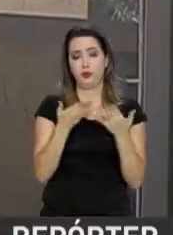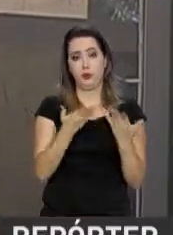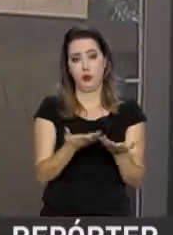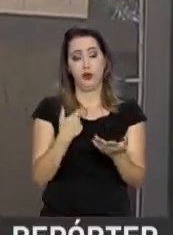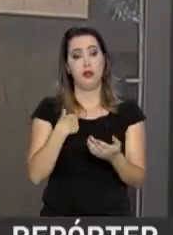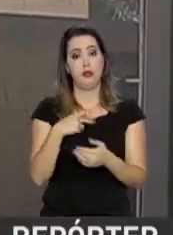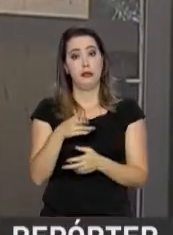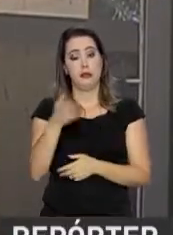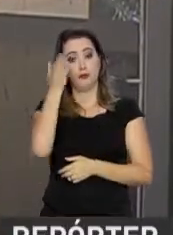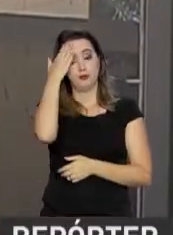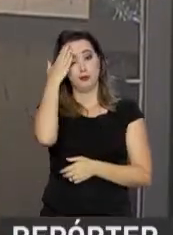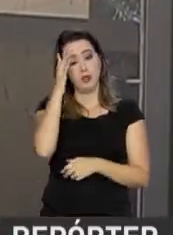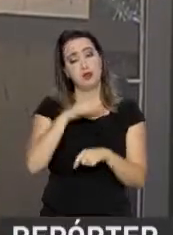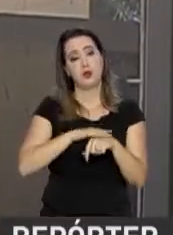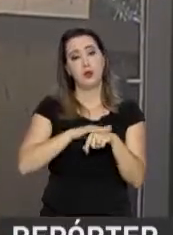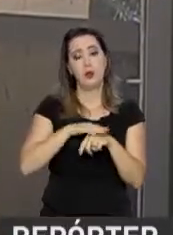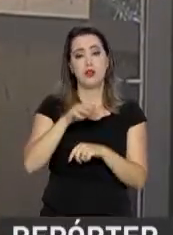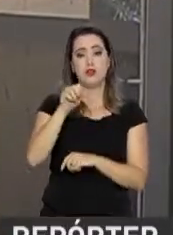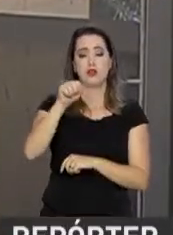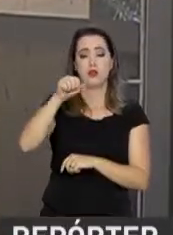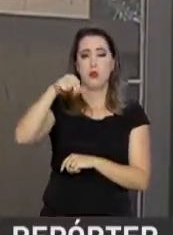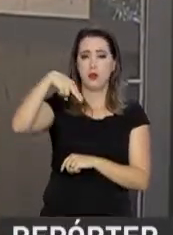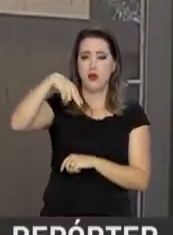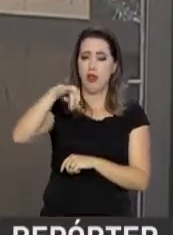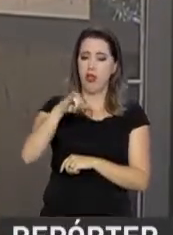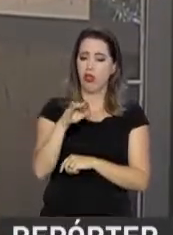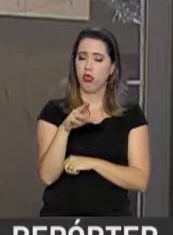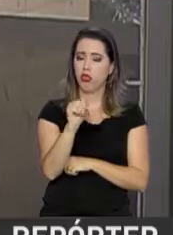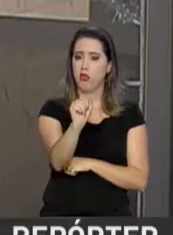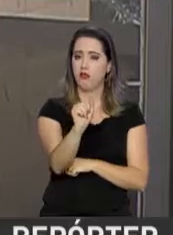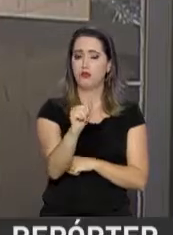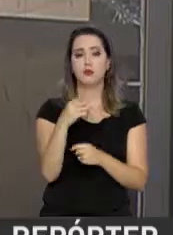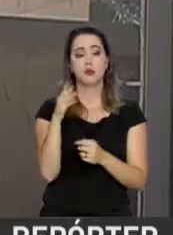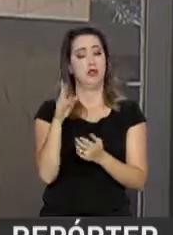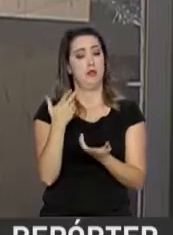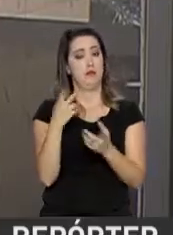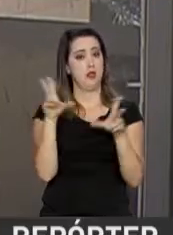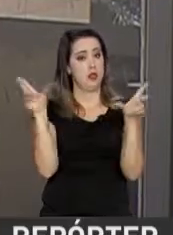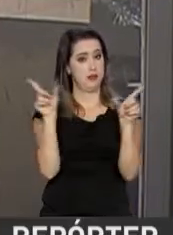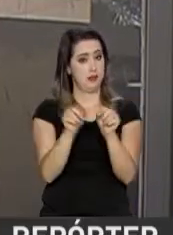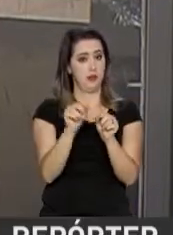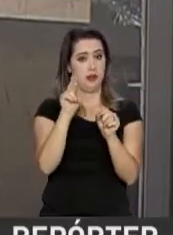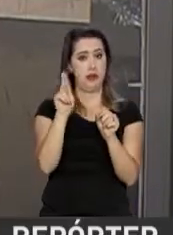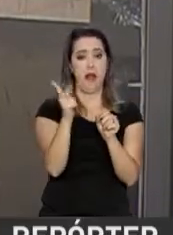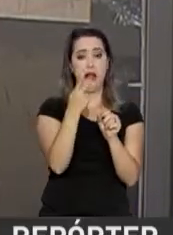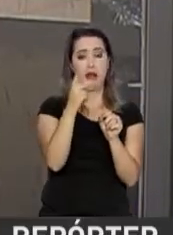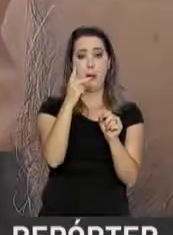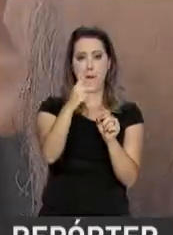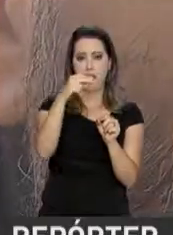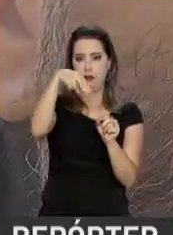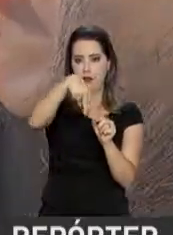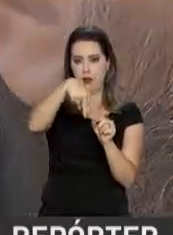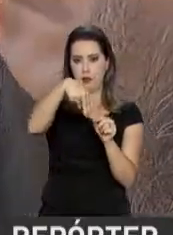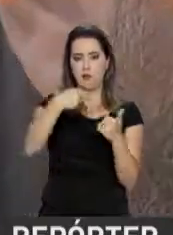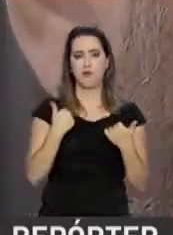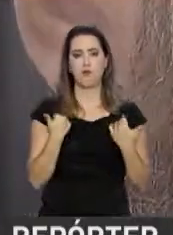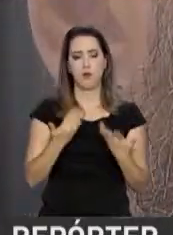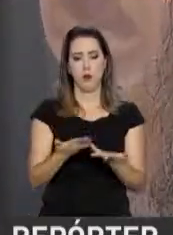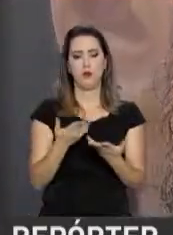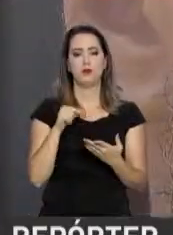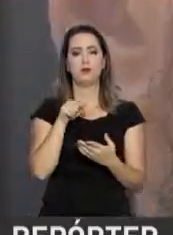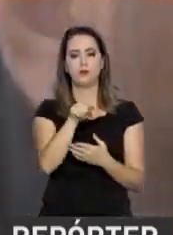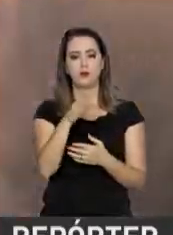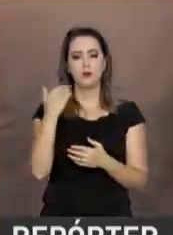diagnosticado com hemoglobinúria paroxística noturno ou hpn como a doença é mais conhecida a doença que